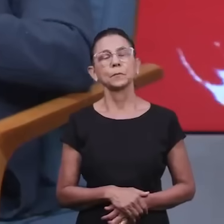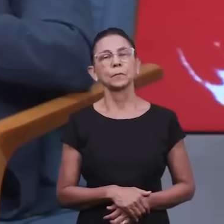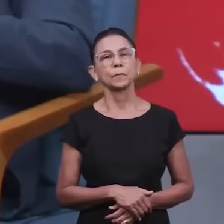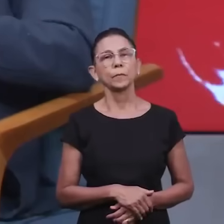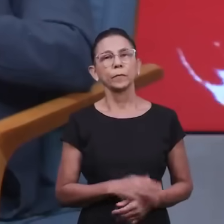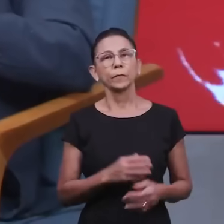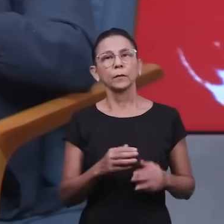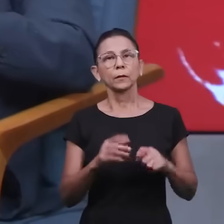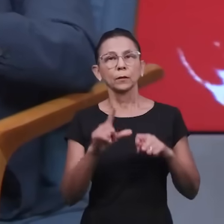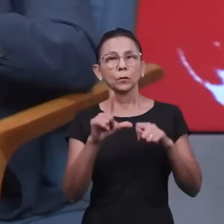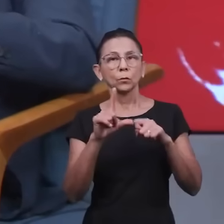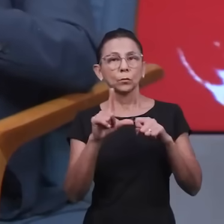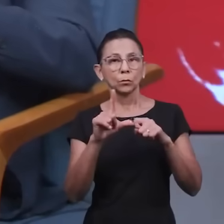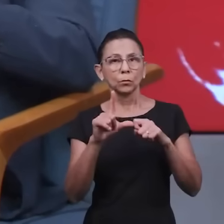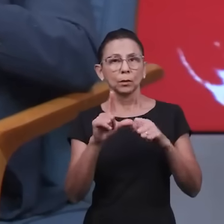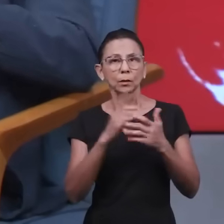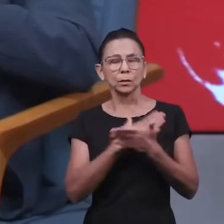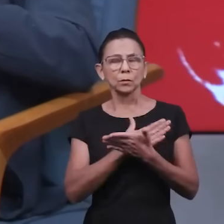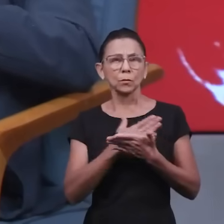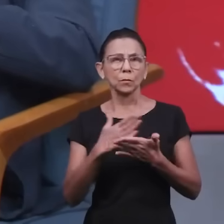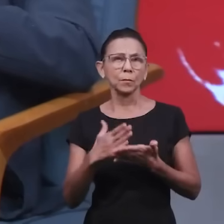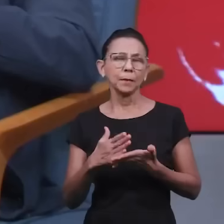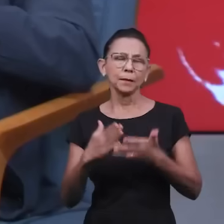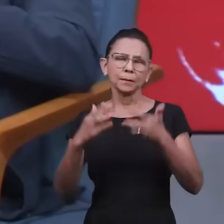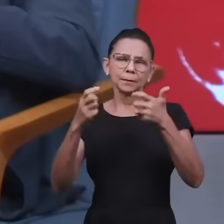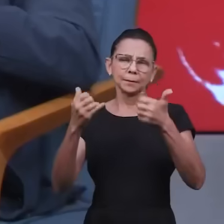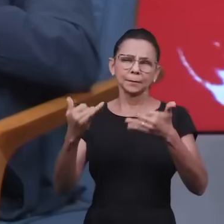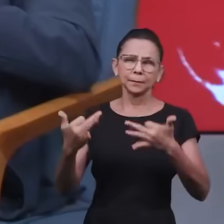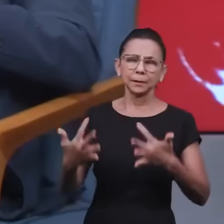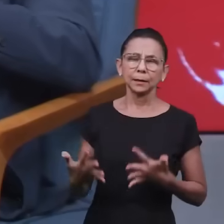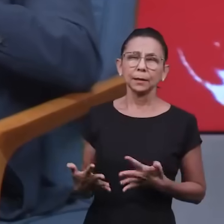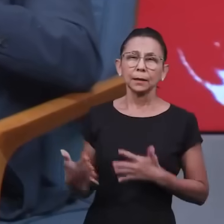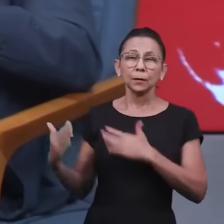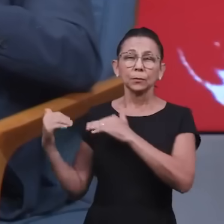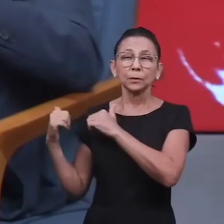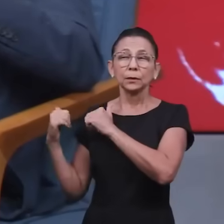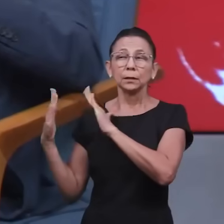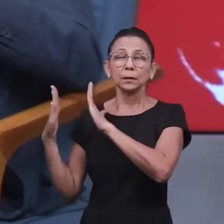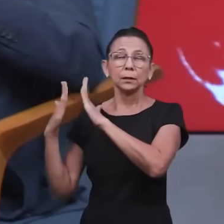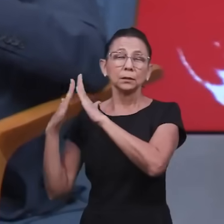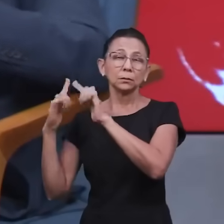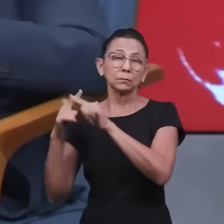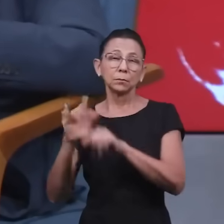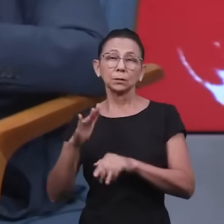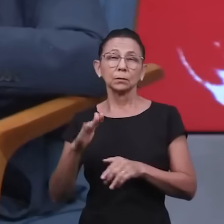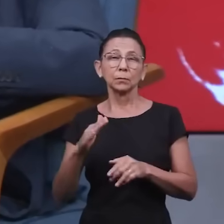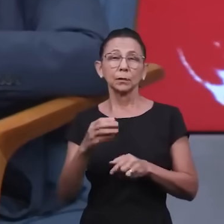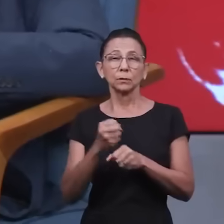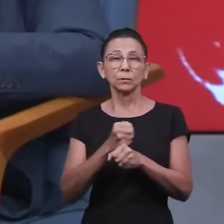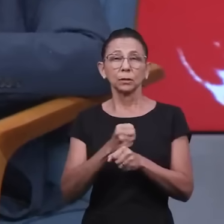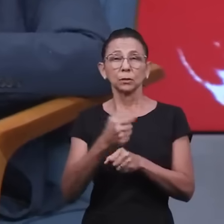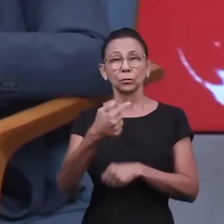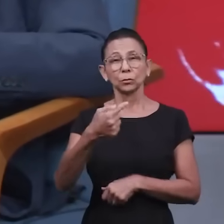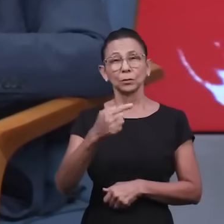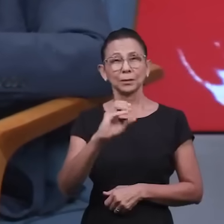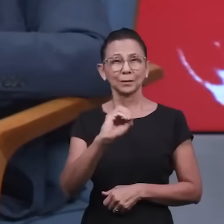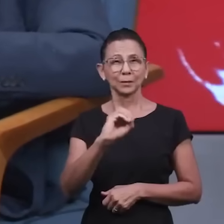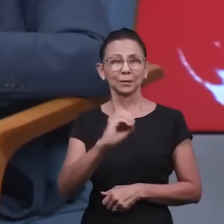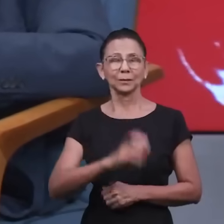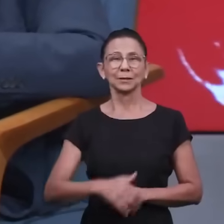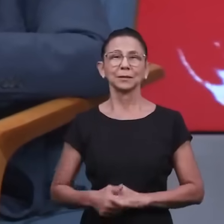Lucas, que começa a descrever o início da igreja. Ele começa a escrever isso mais ou menos no ano